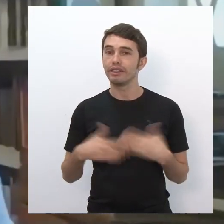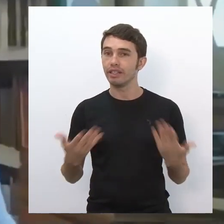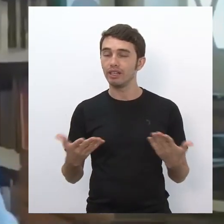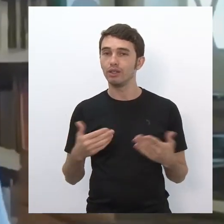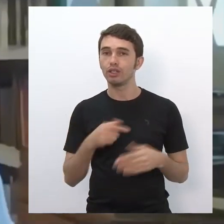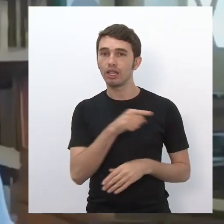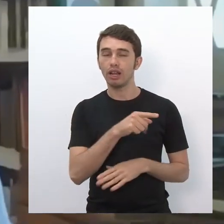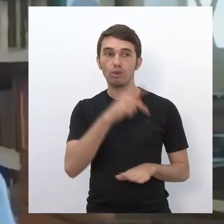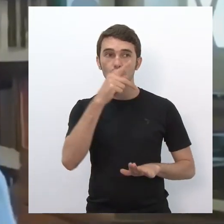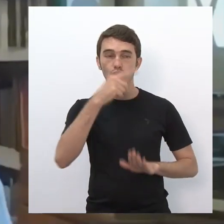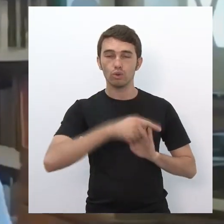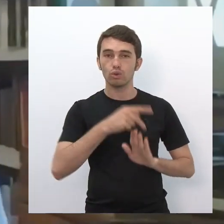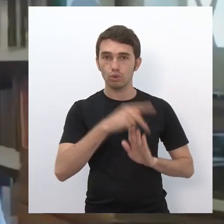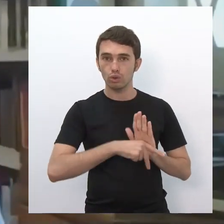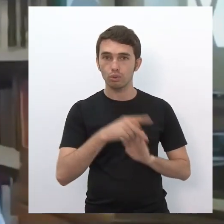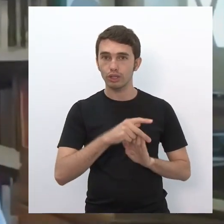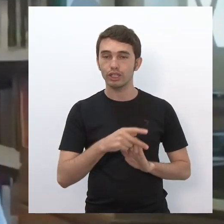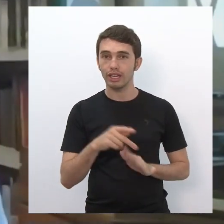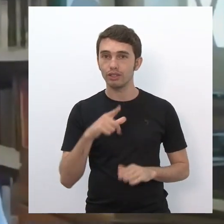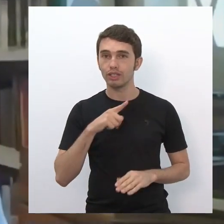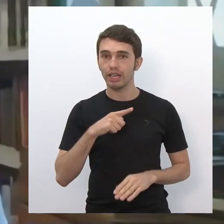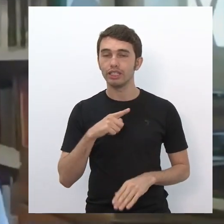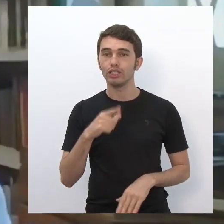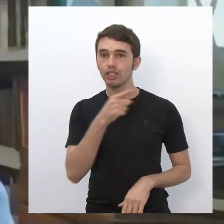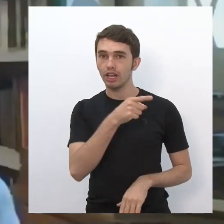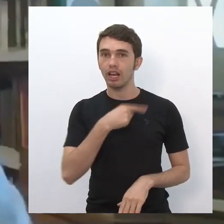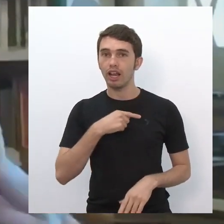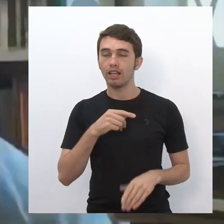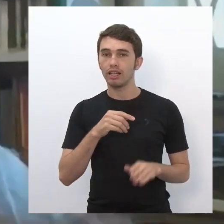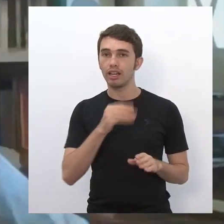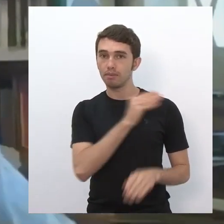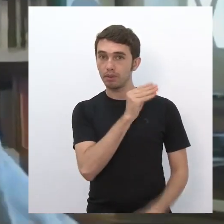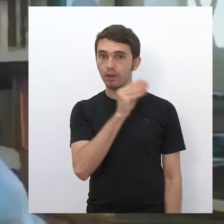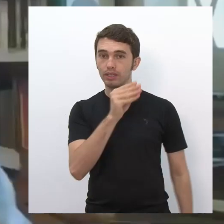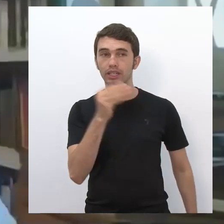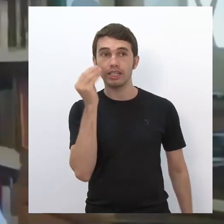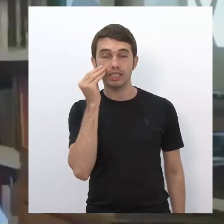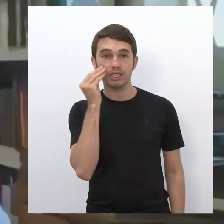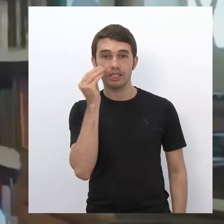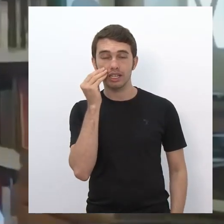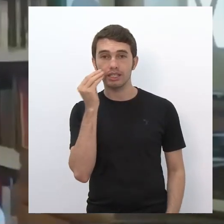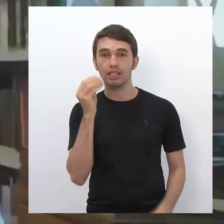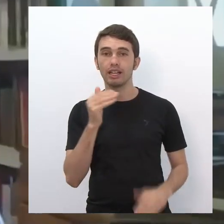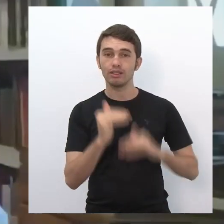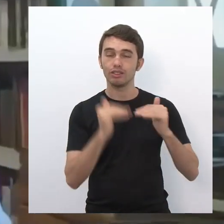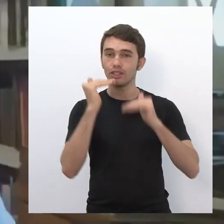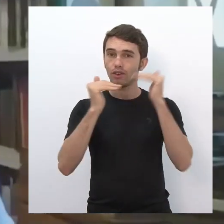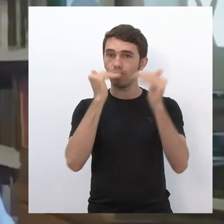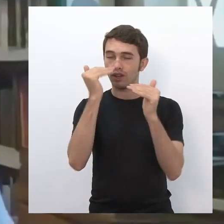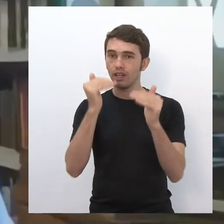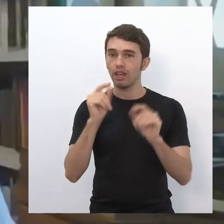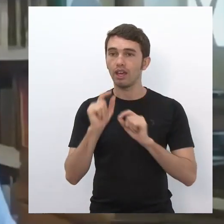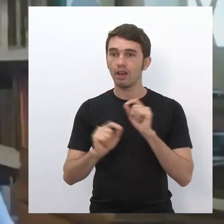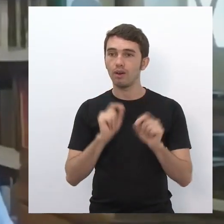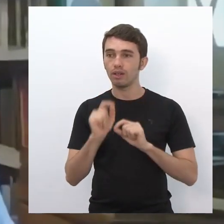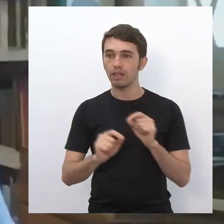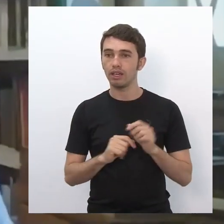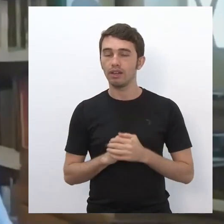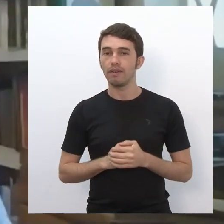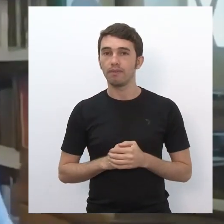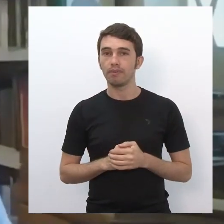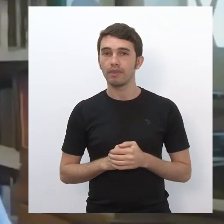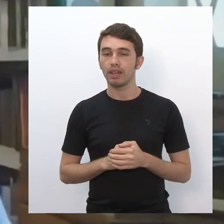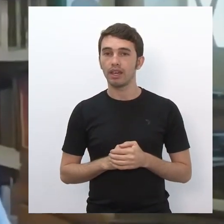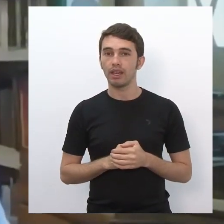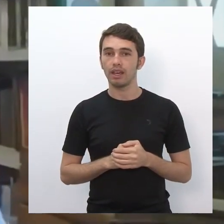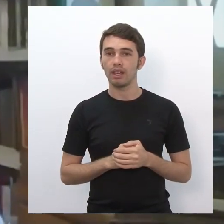dos projetos queridos que a gente tem na biblioteca, que a gente tem tentado desenvolver, é um projeto de